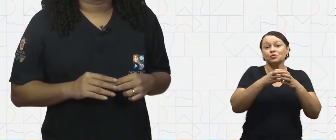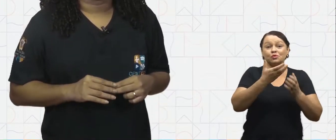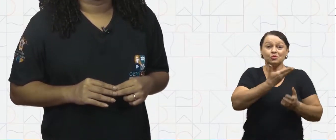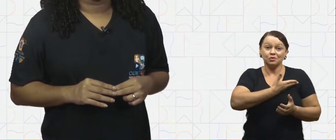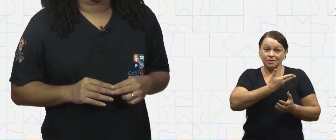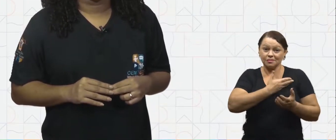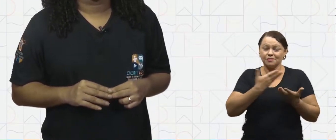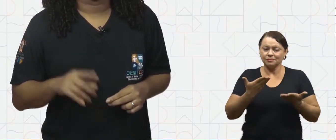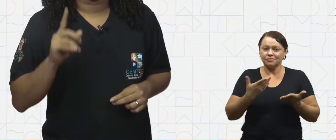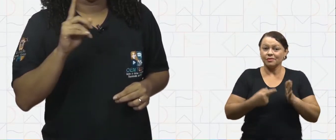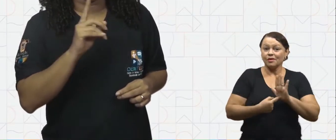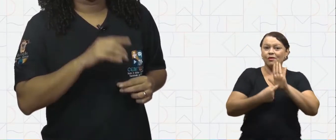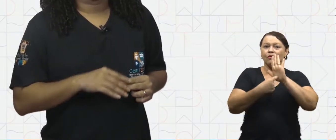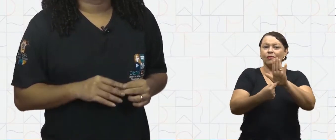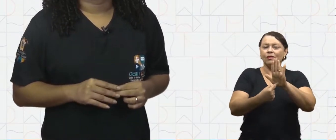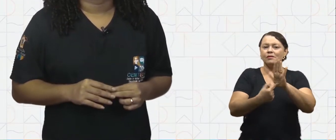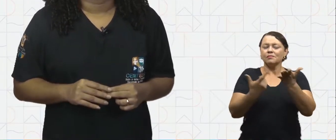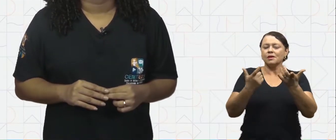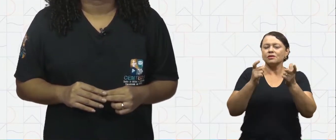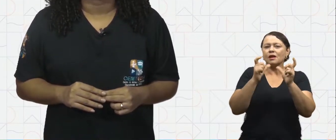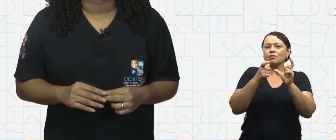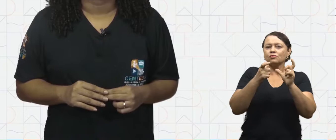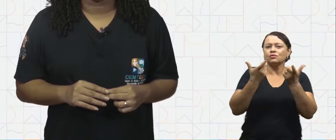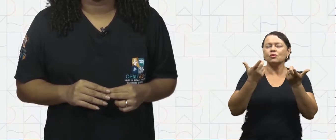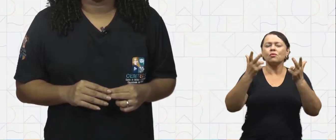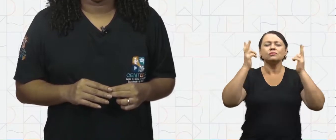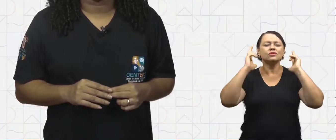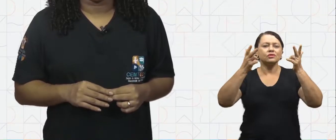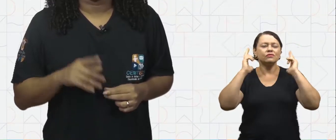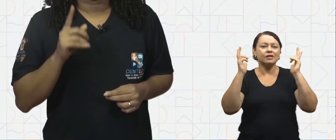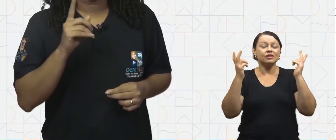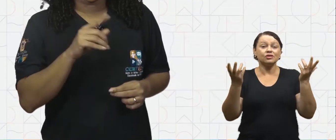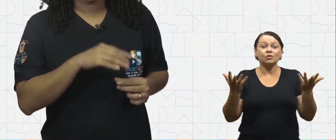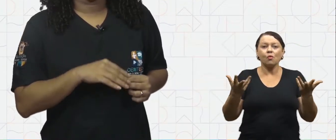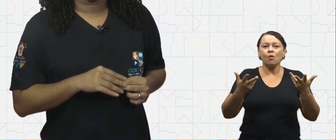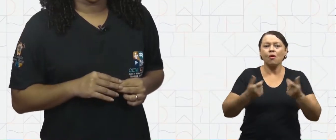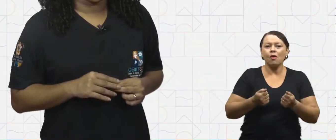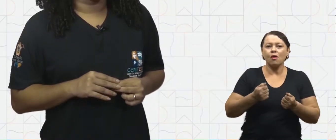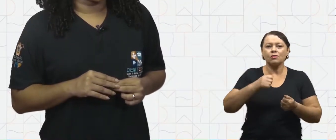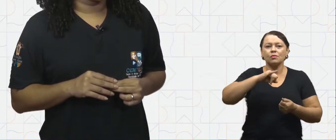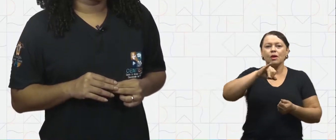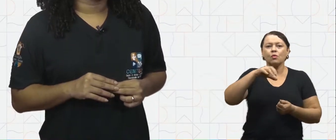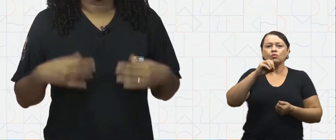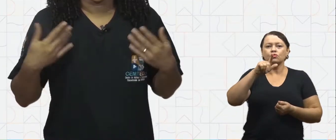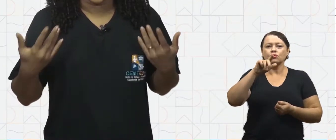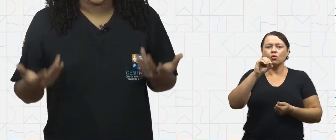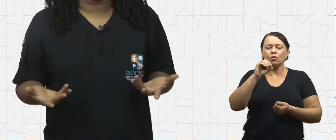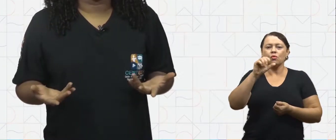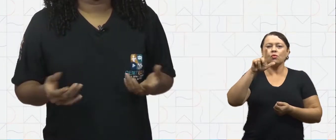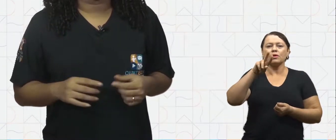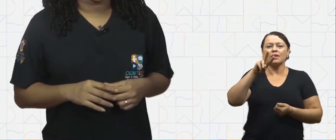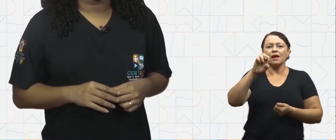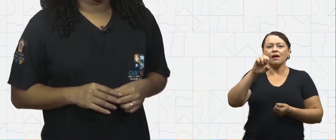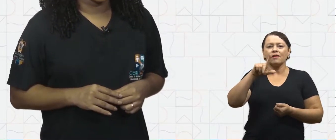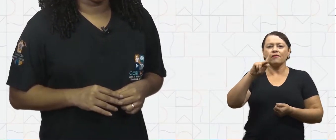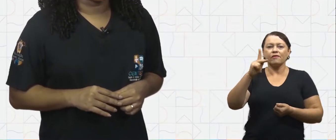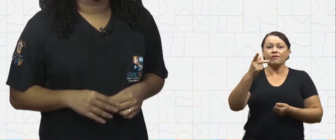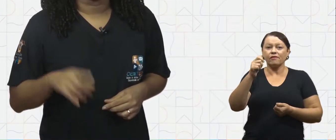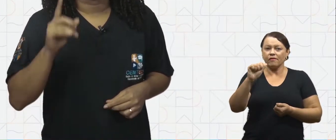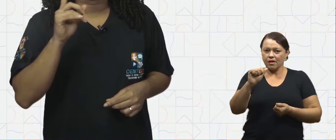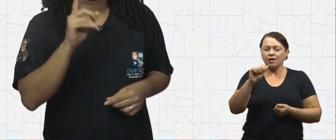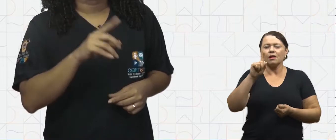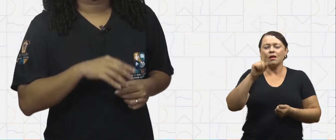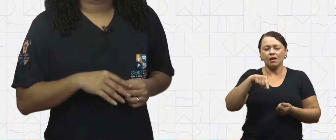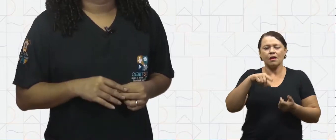mostrar um jogo bem divertido e muito antigo. Chama-se Jogo da Velha. Você já jogou alguma vez? É um jogo de regra